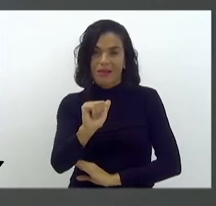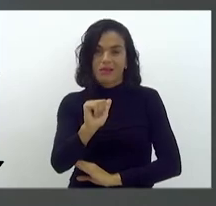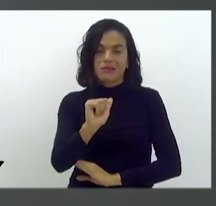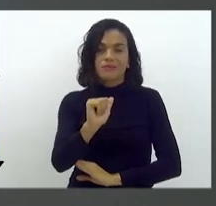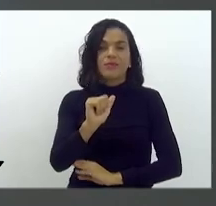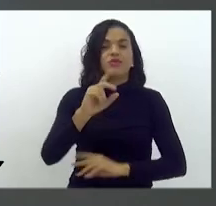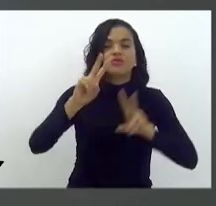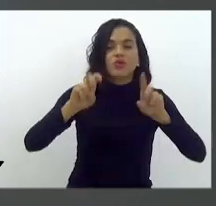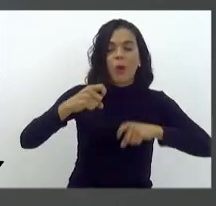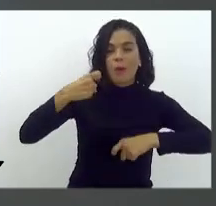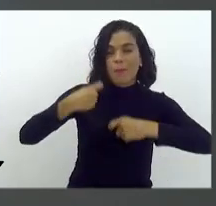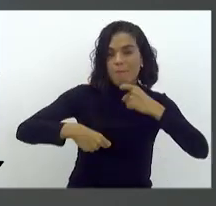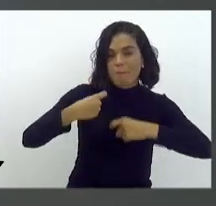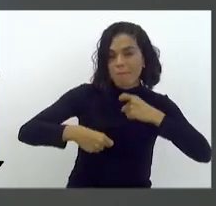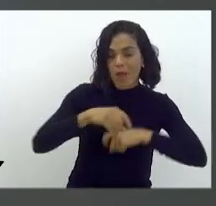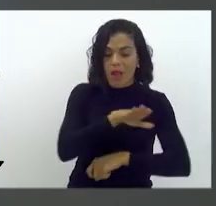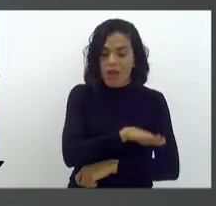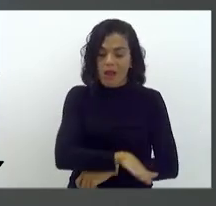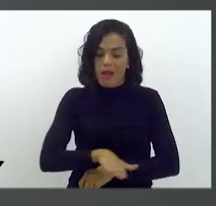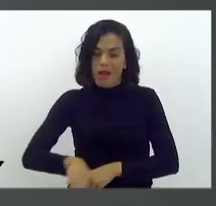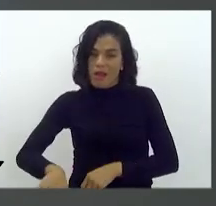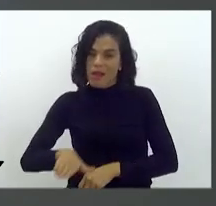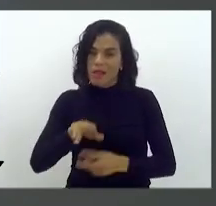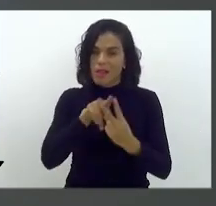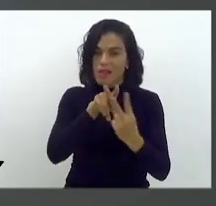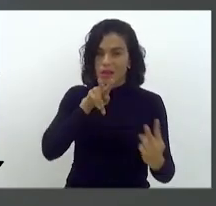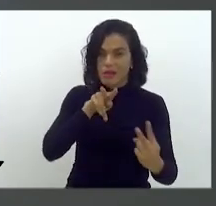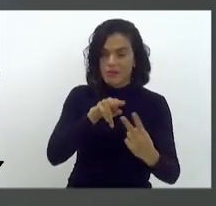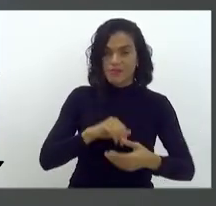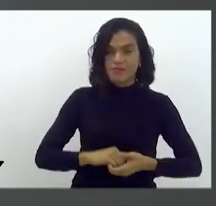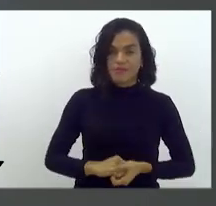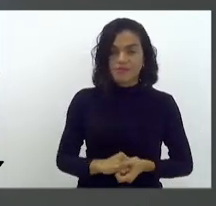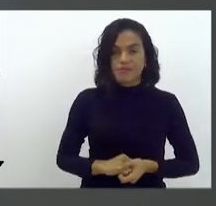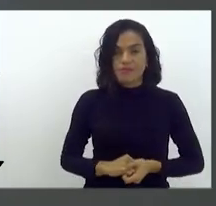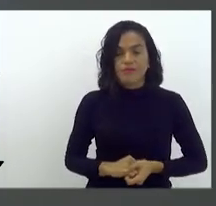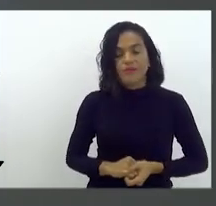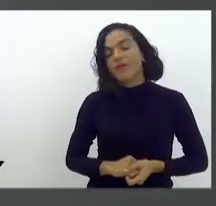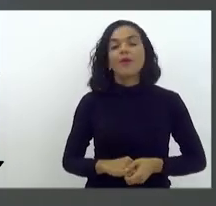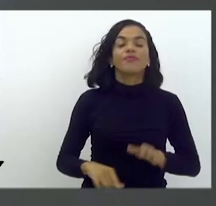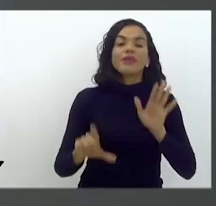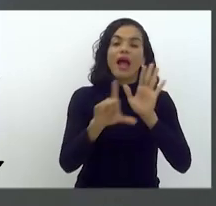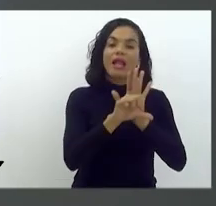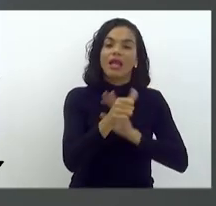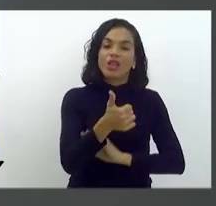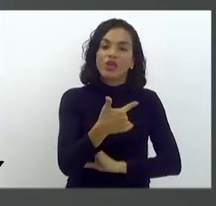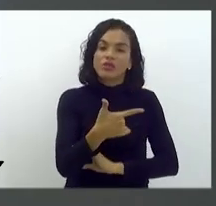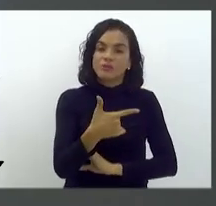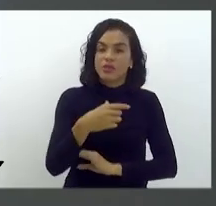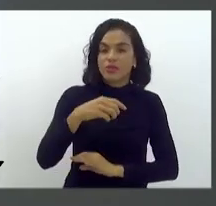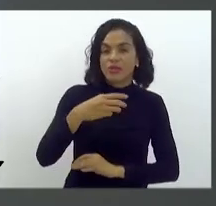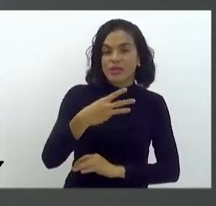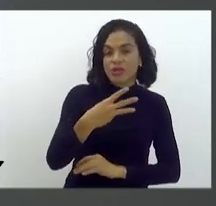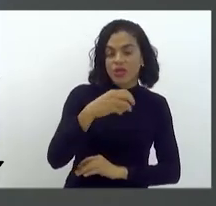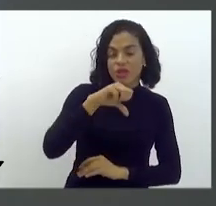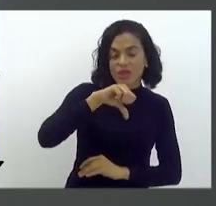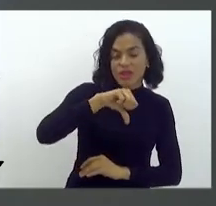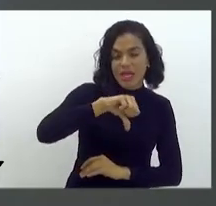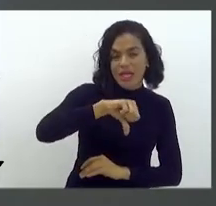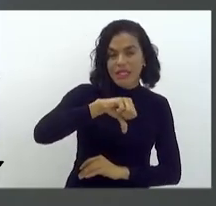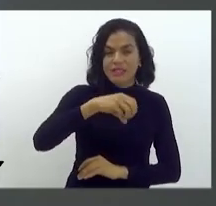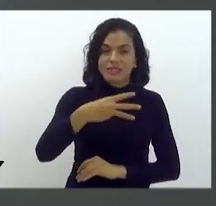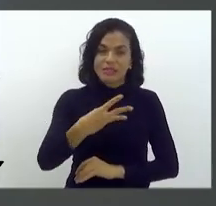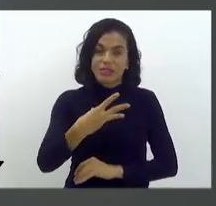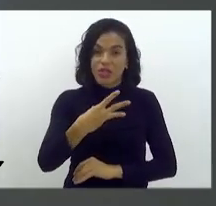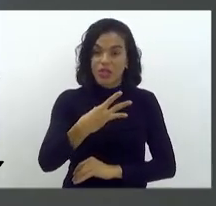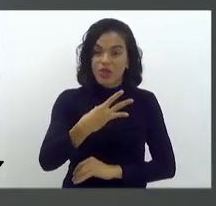infantil e meio digital né a lei 12.737 2012 que é a Lei Carolina